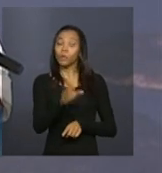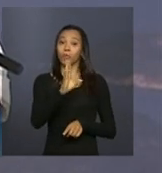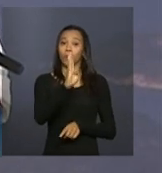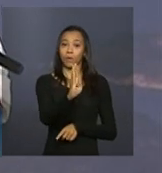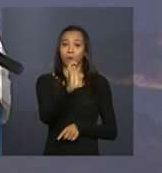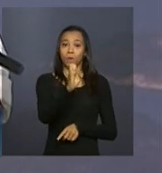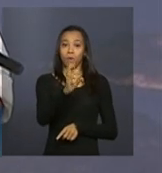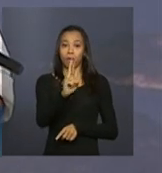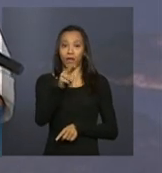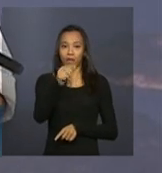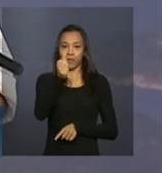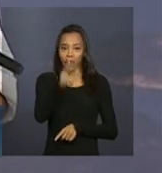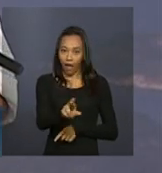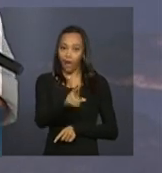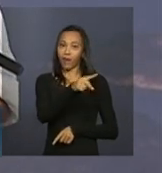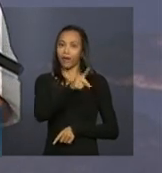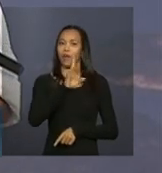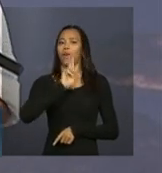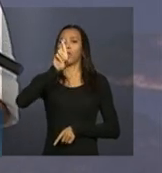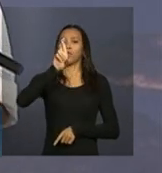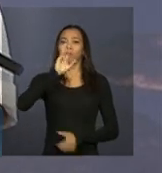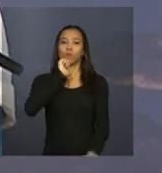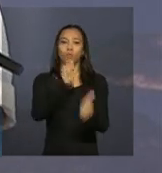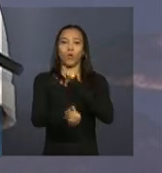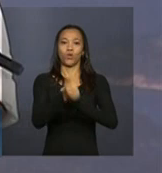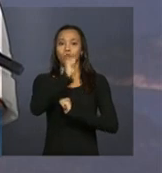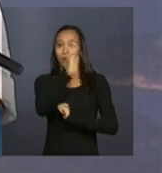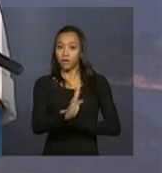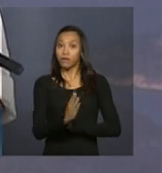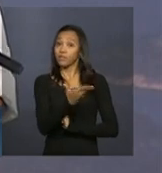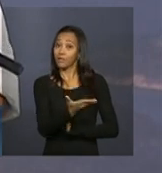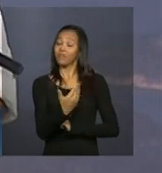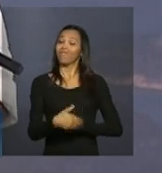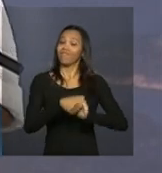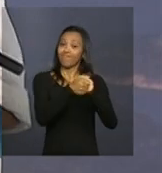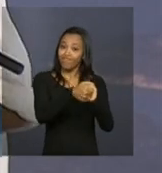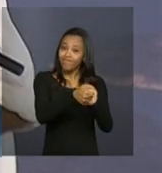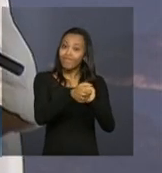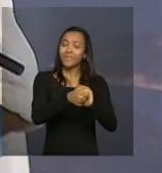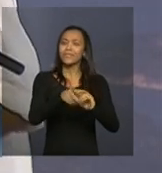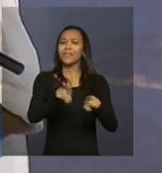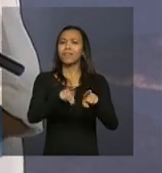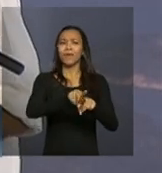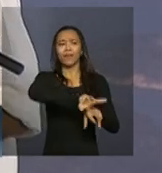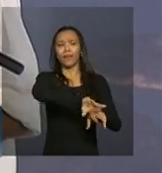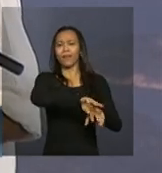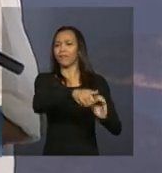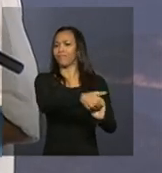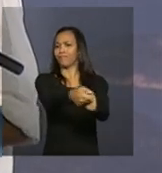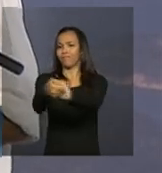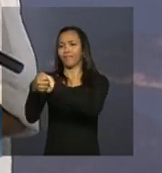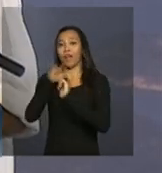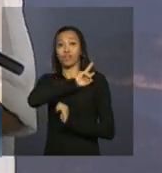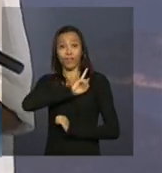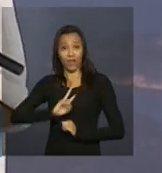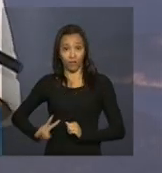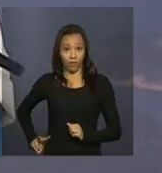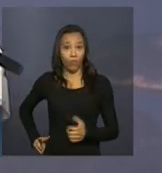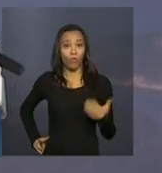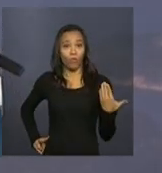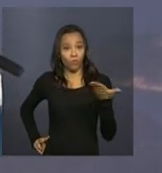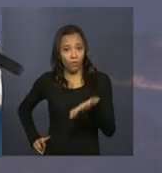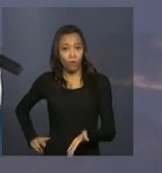brasileiro. Queria cumprimentar todos os vereadores. Eu quase hoje posso fazer uma votação aqui, presidenta.